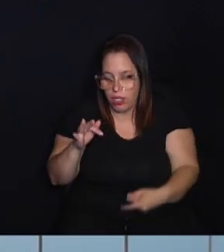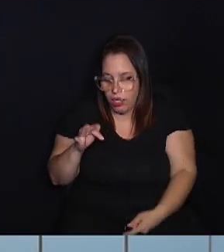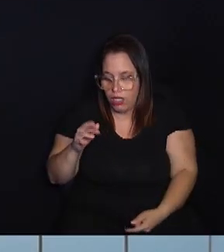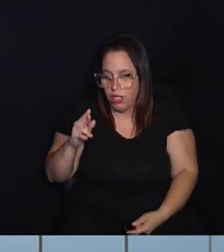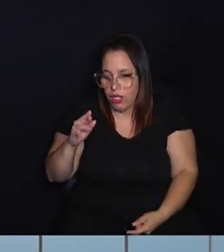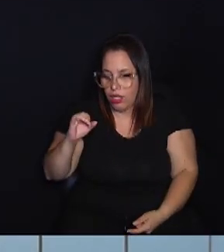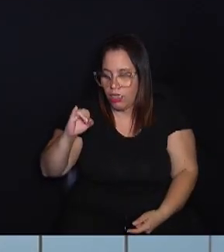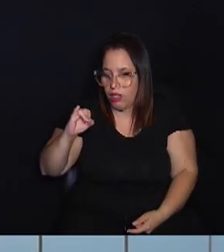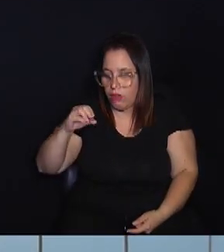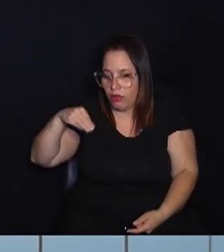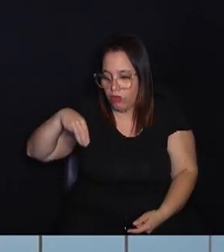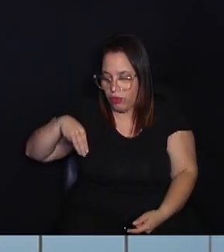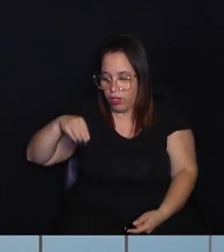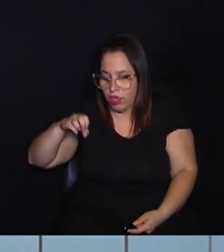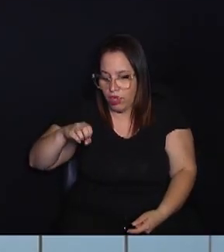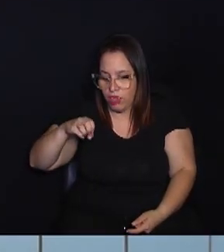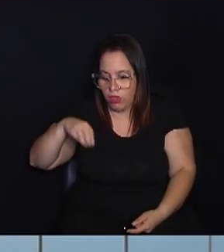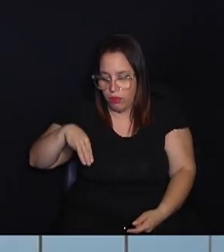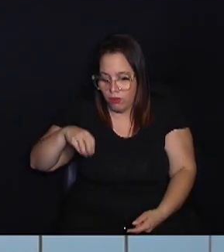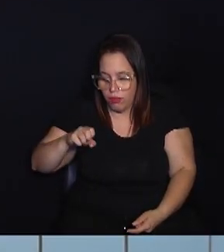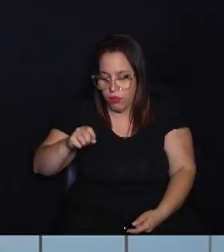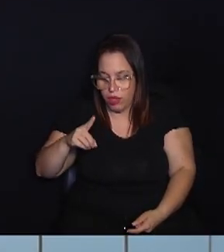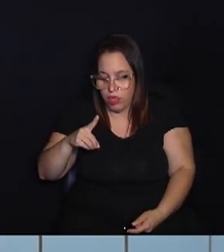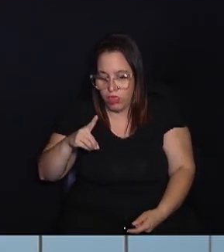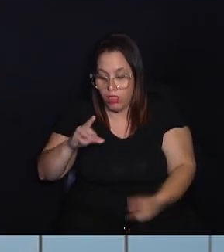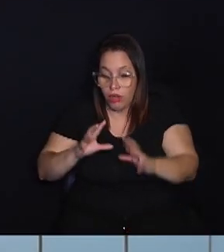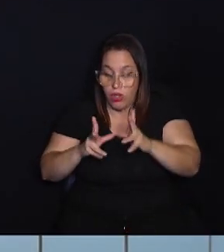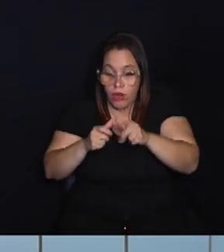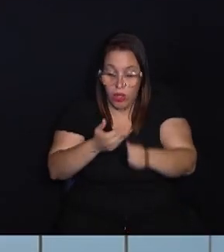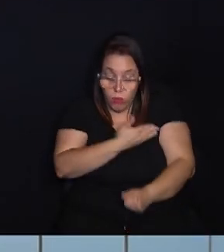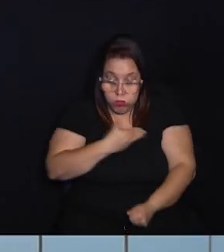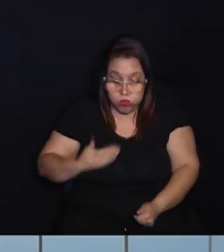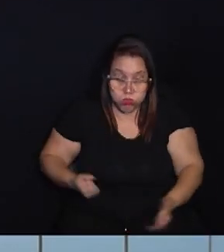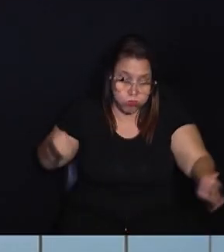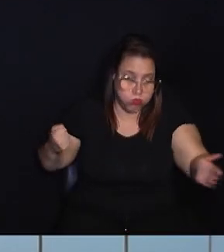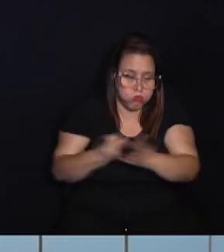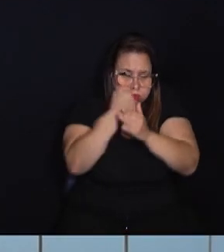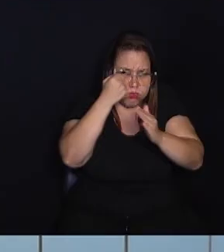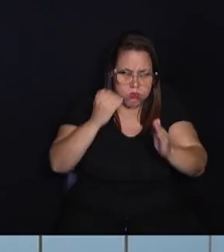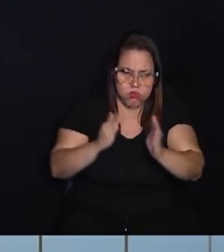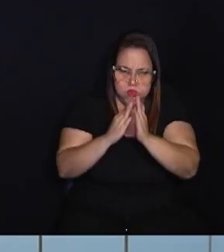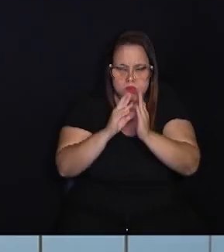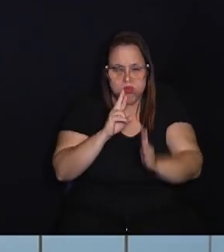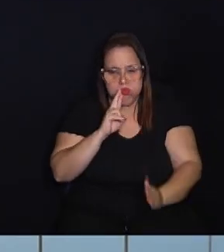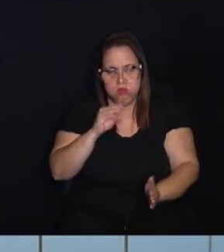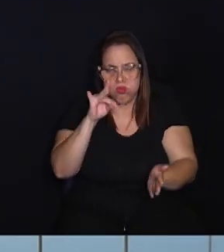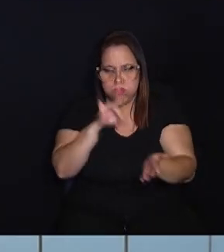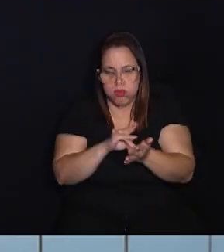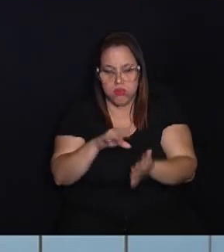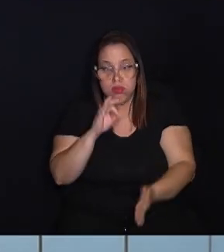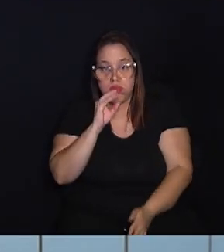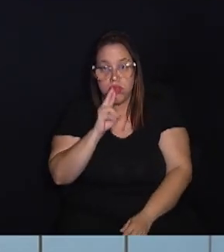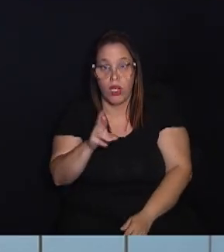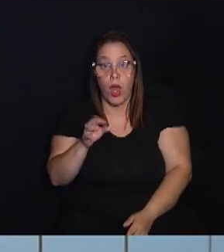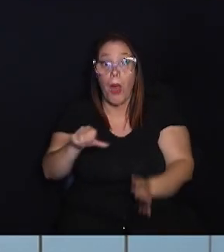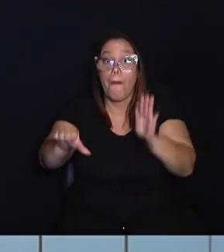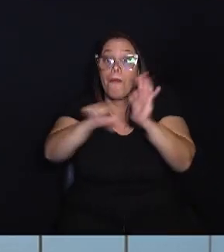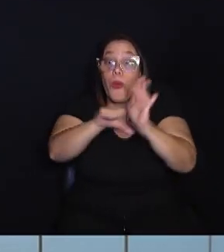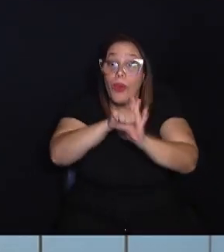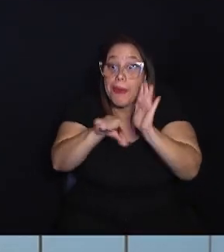todo um esforço de entidades, também do governo, de enfrentar essa realidade. Mas se essa informação é